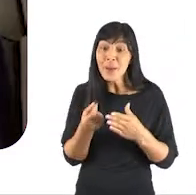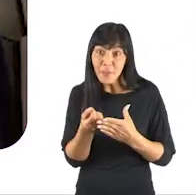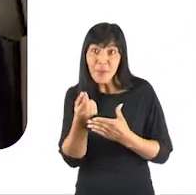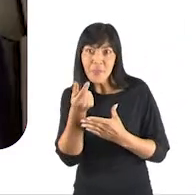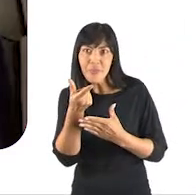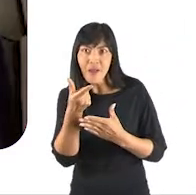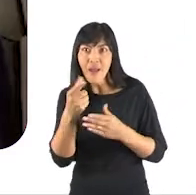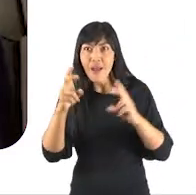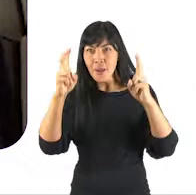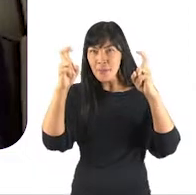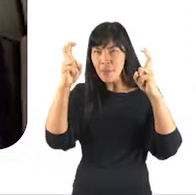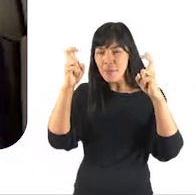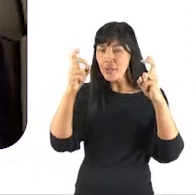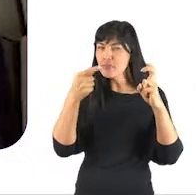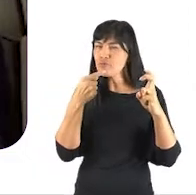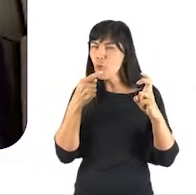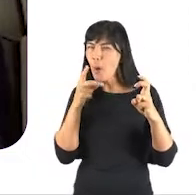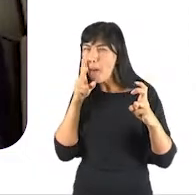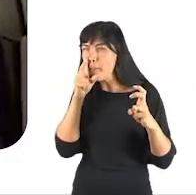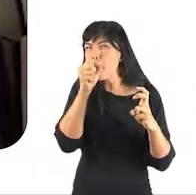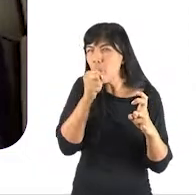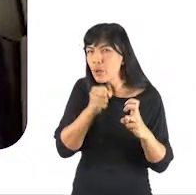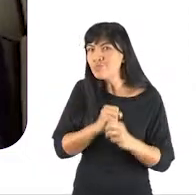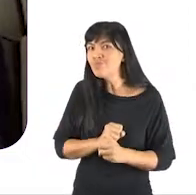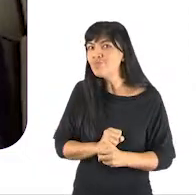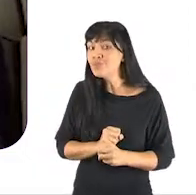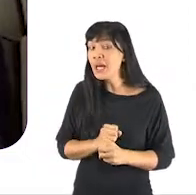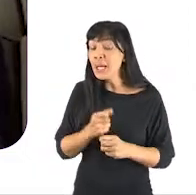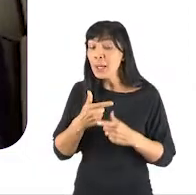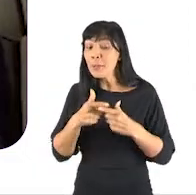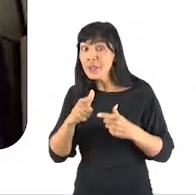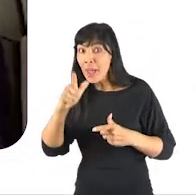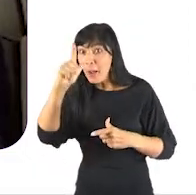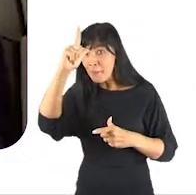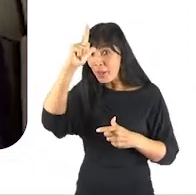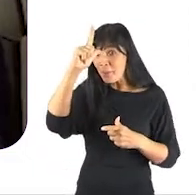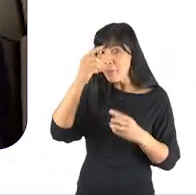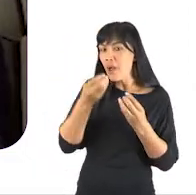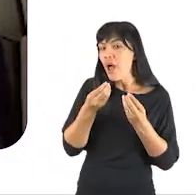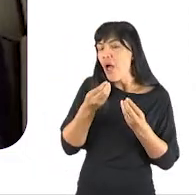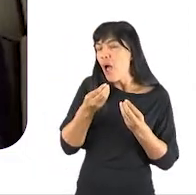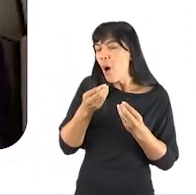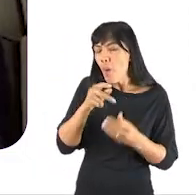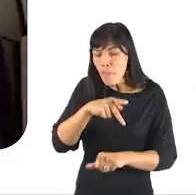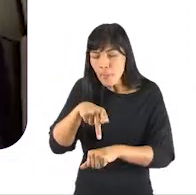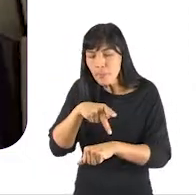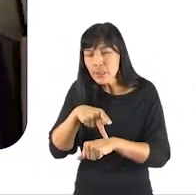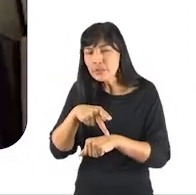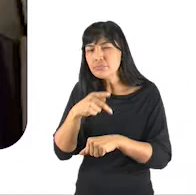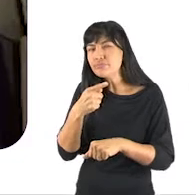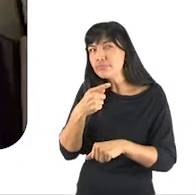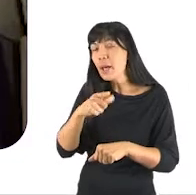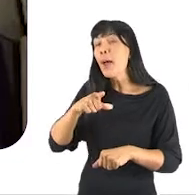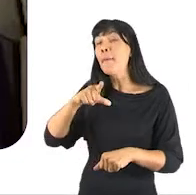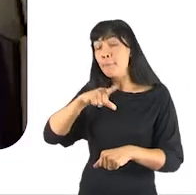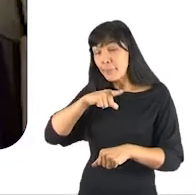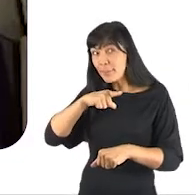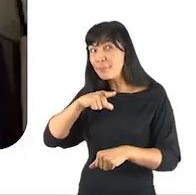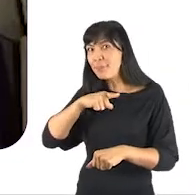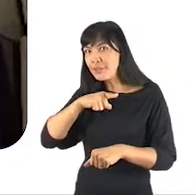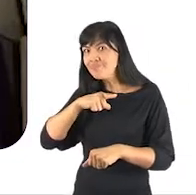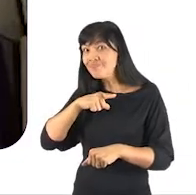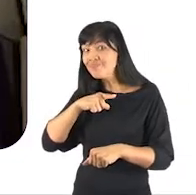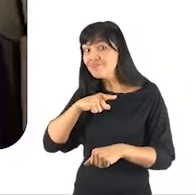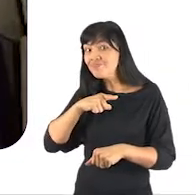manufatureiro, esse termo, né, ele ficou muito forte, porque a Alemanha é um país que tem muita influência nessa área.